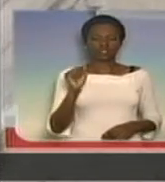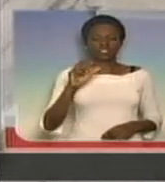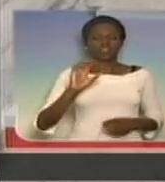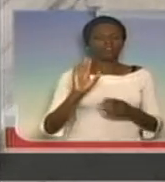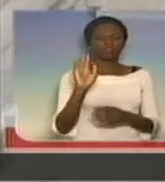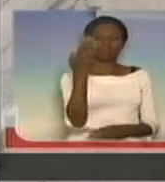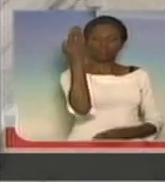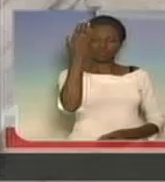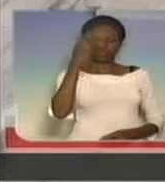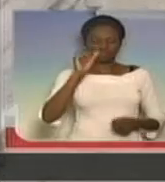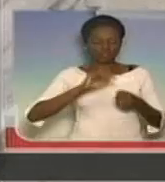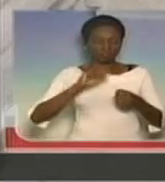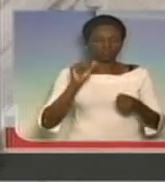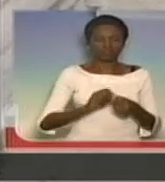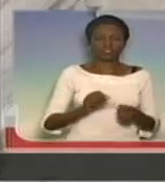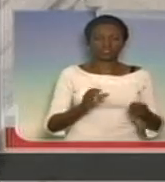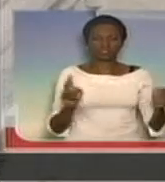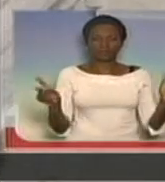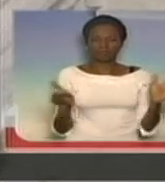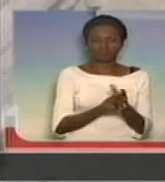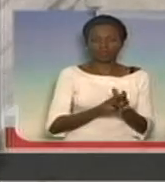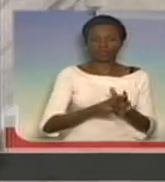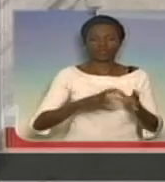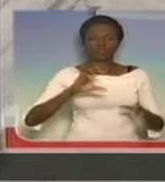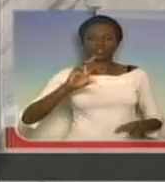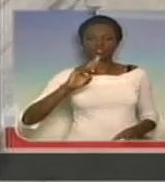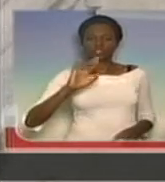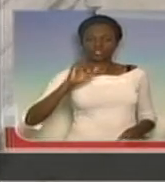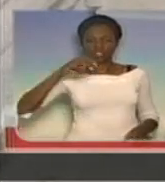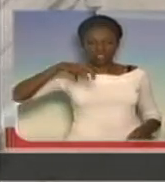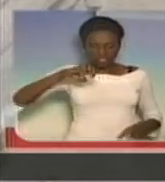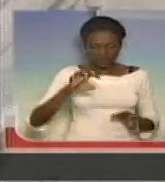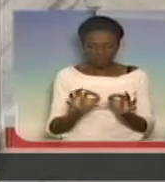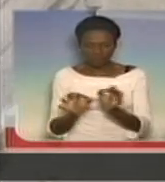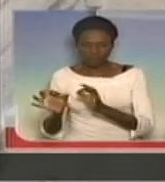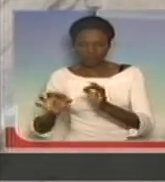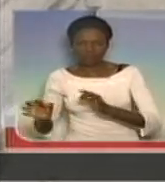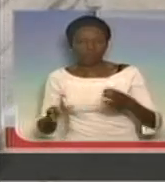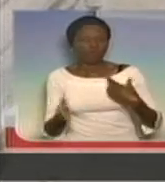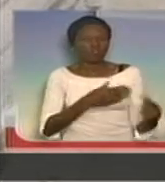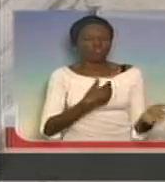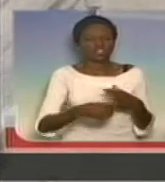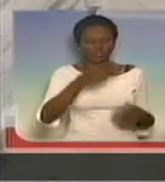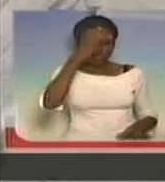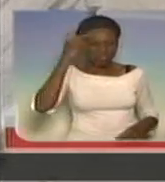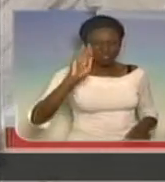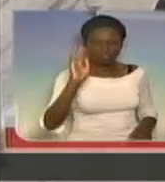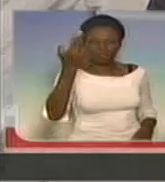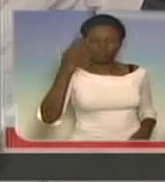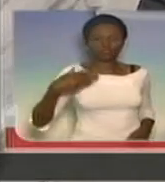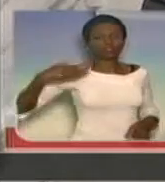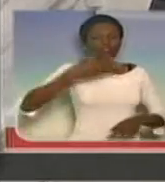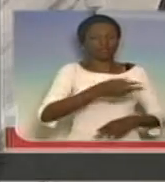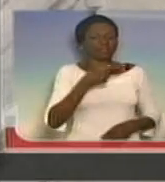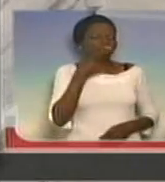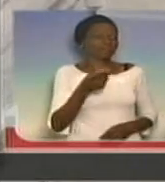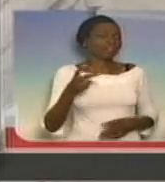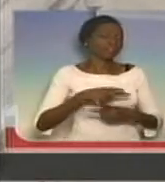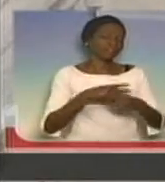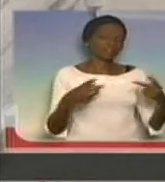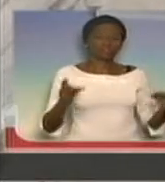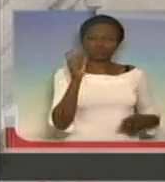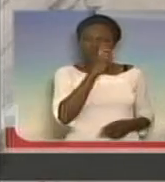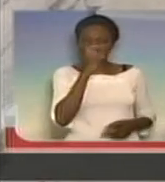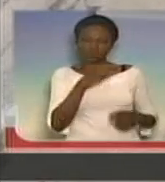criada pelo crime organizado. Qualquer testemunha hoje chega e cria um monte de mentiras contra qualquer